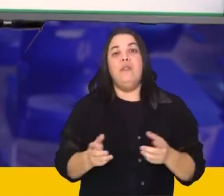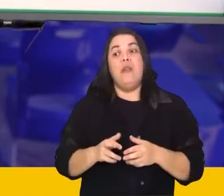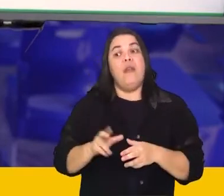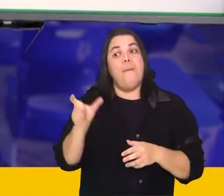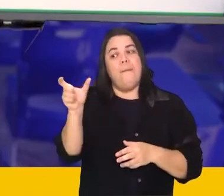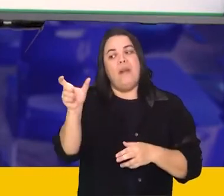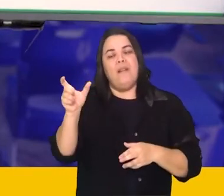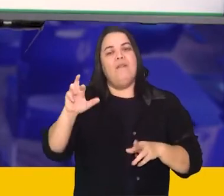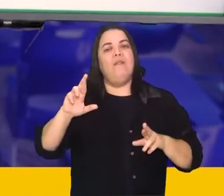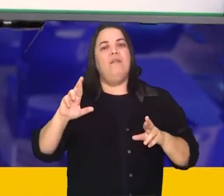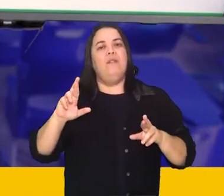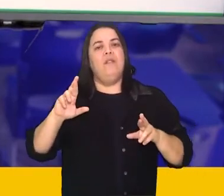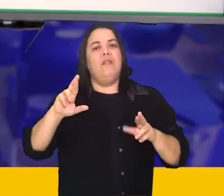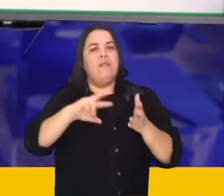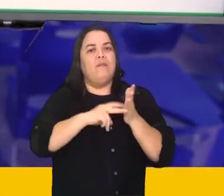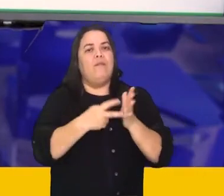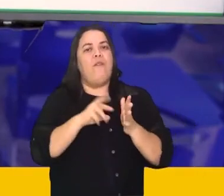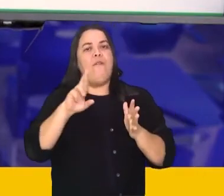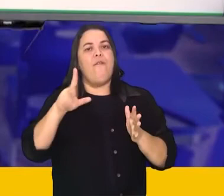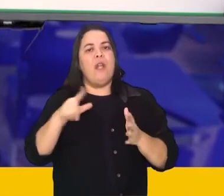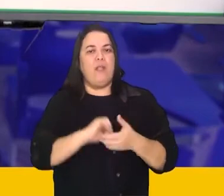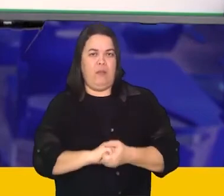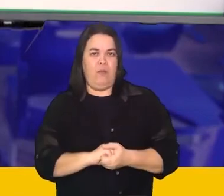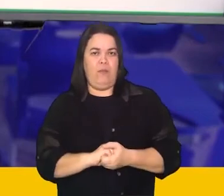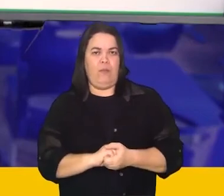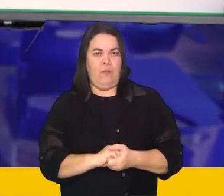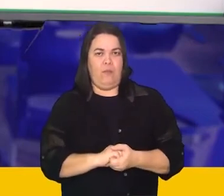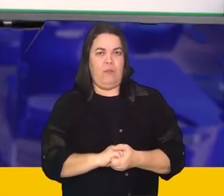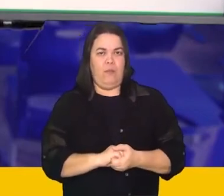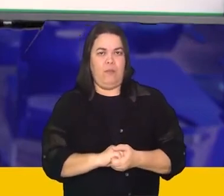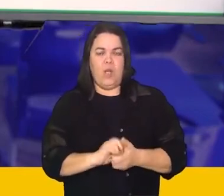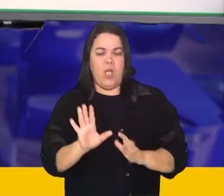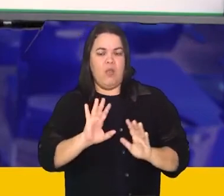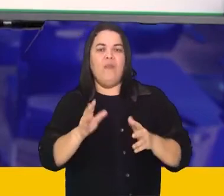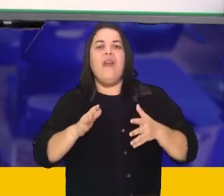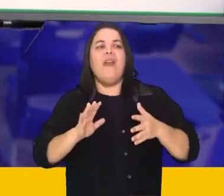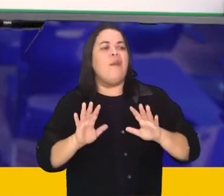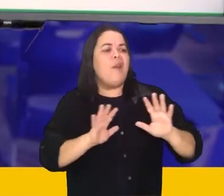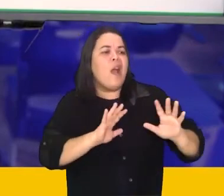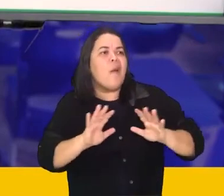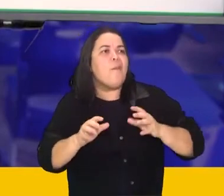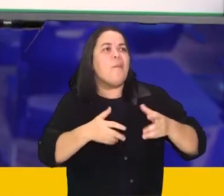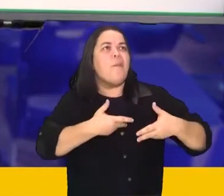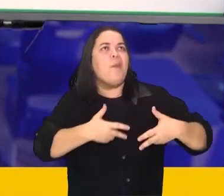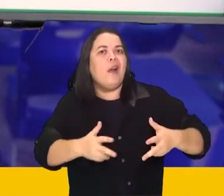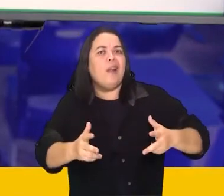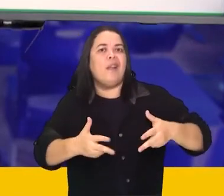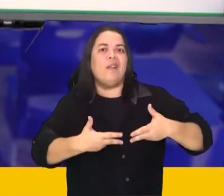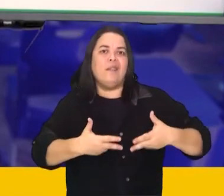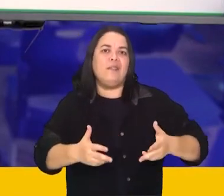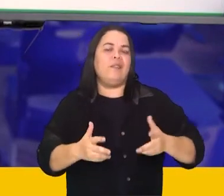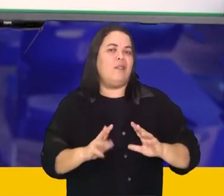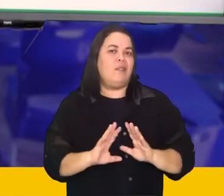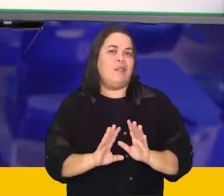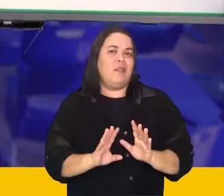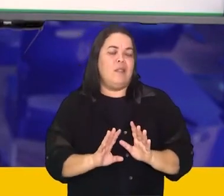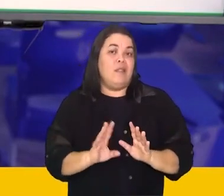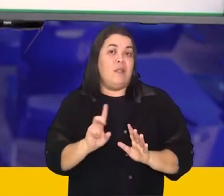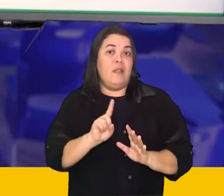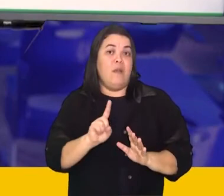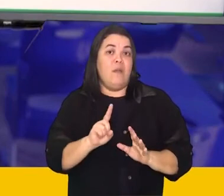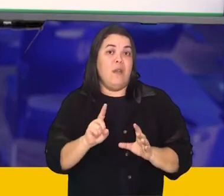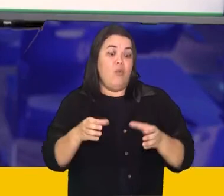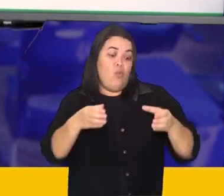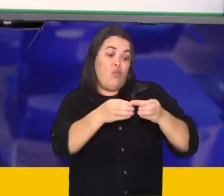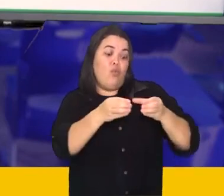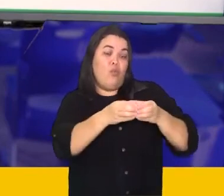Então, balanço empresarial não iria entrar aí no grupo de palavras polissêmicas, certo?